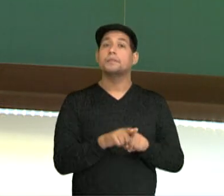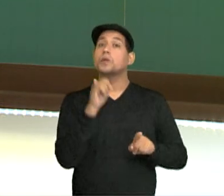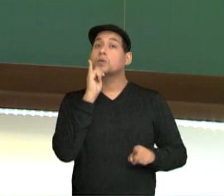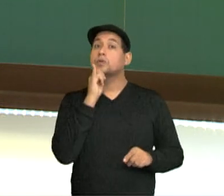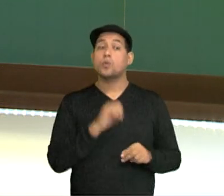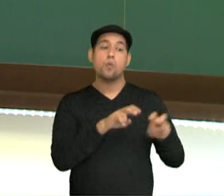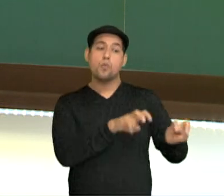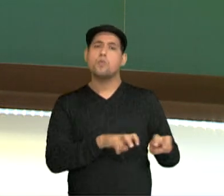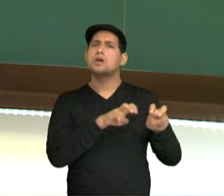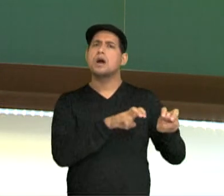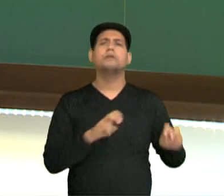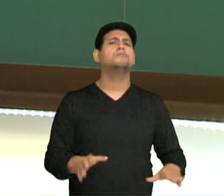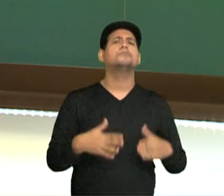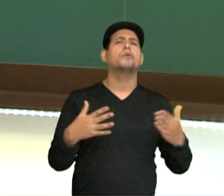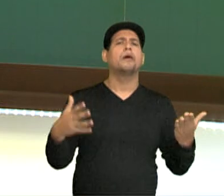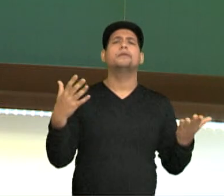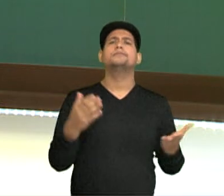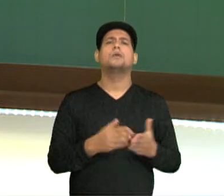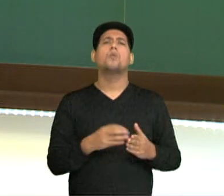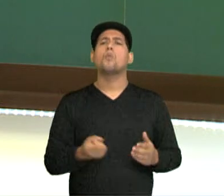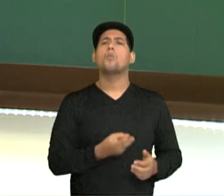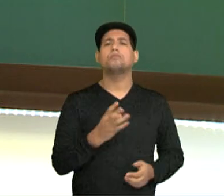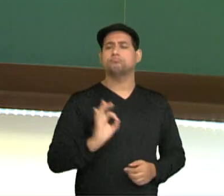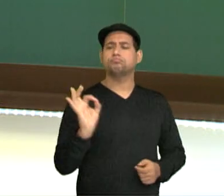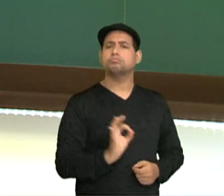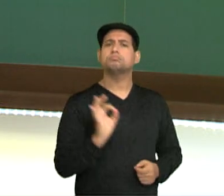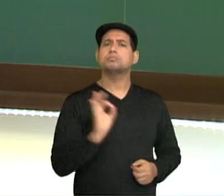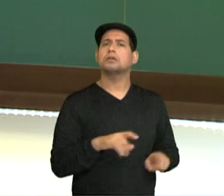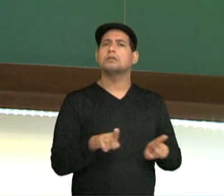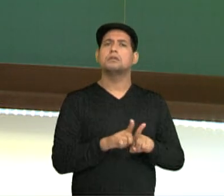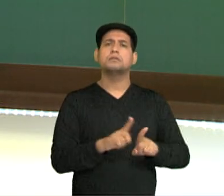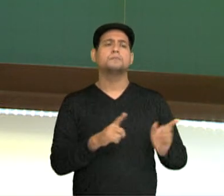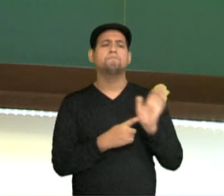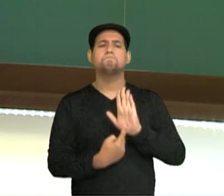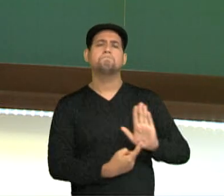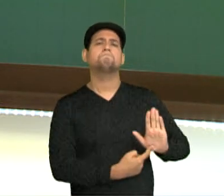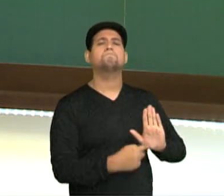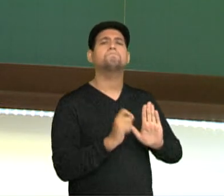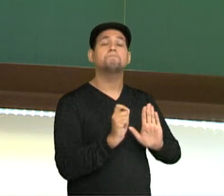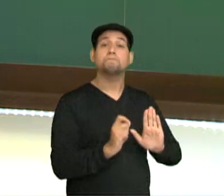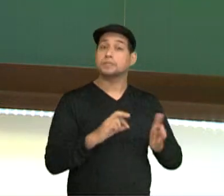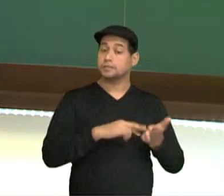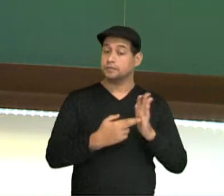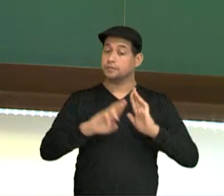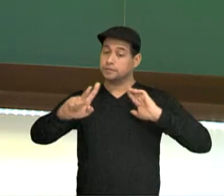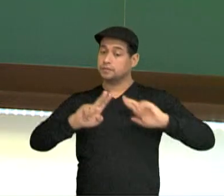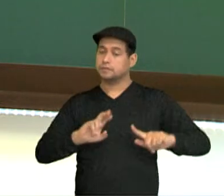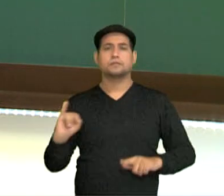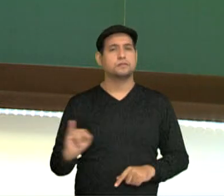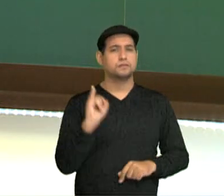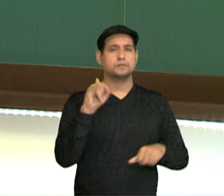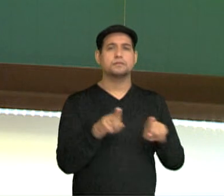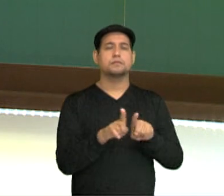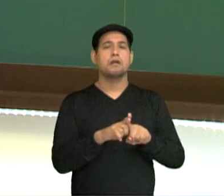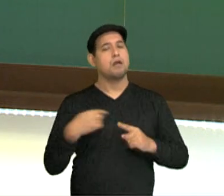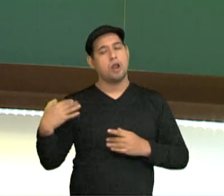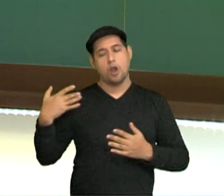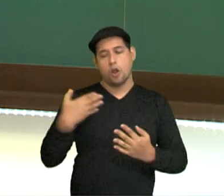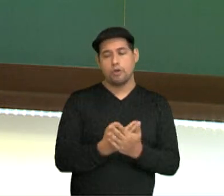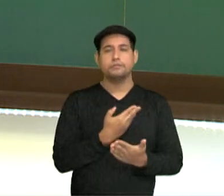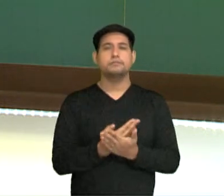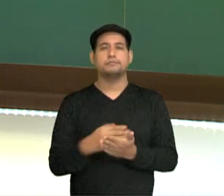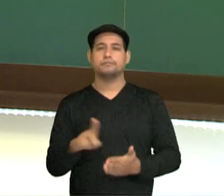espaço rural, qual é a porção do espaço geográfico a que eu estou me referindo? Então, são diferenças importantes que ao longo da nossa